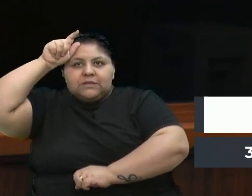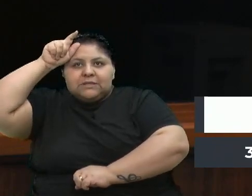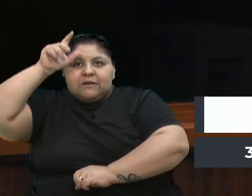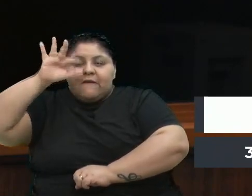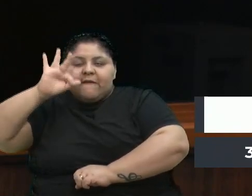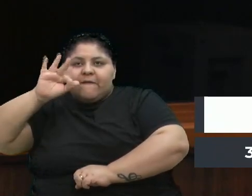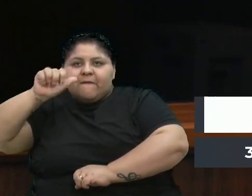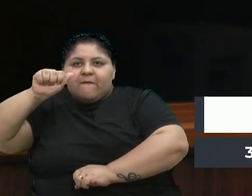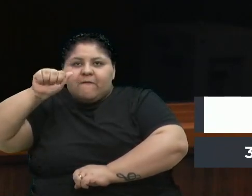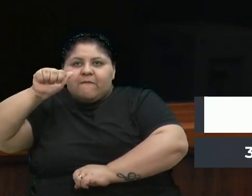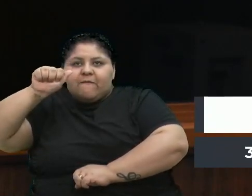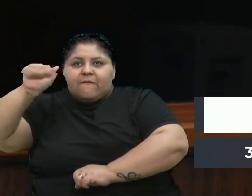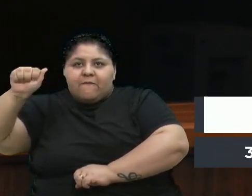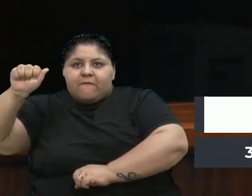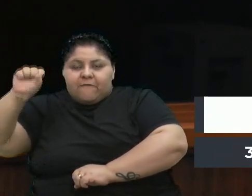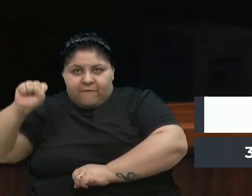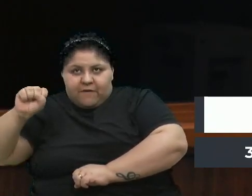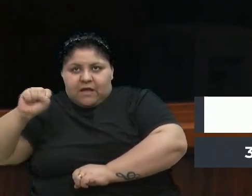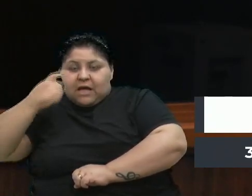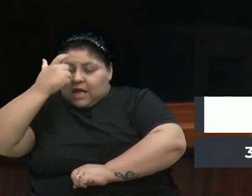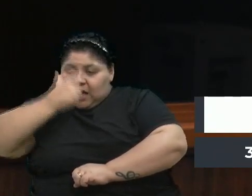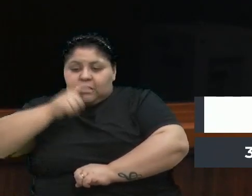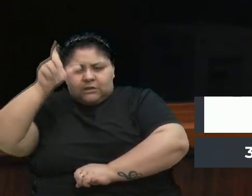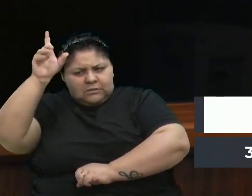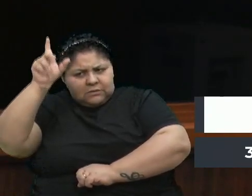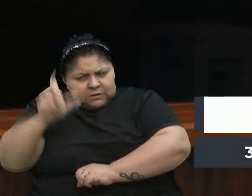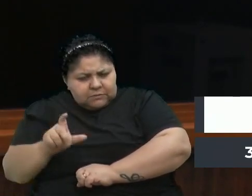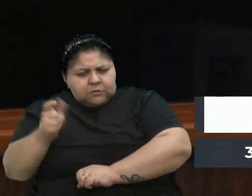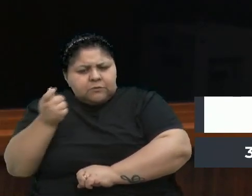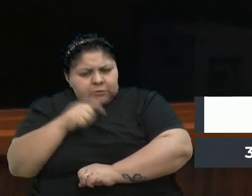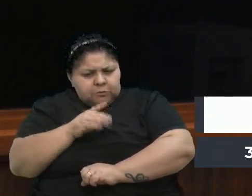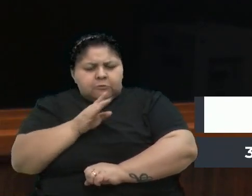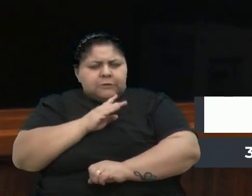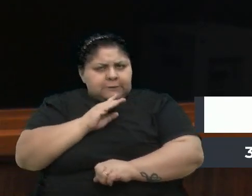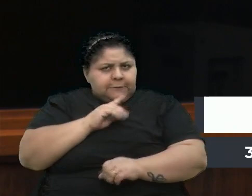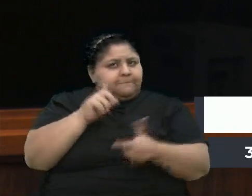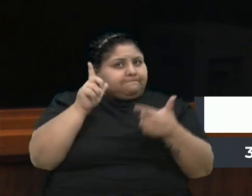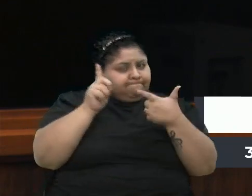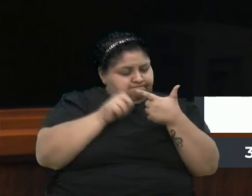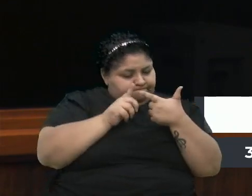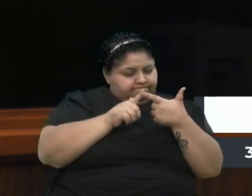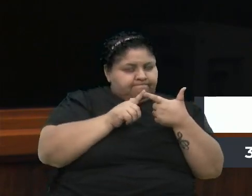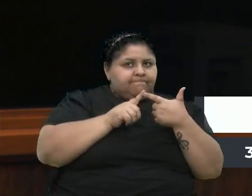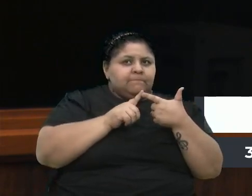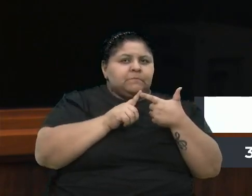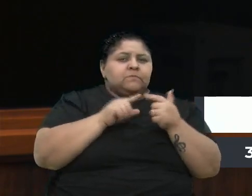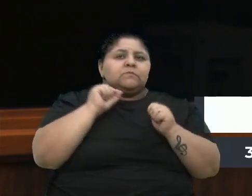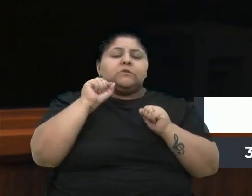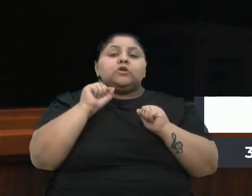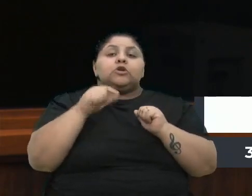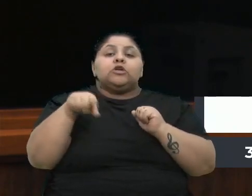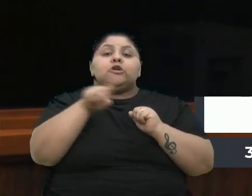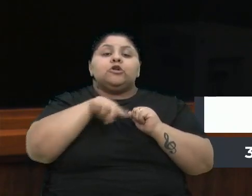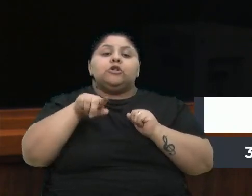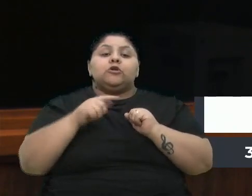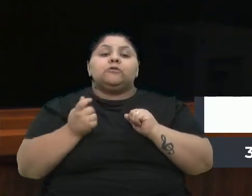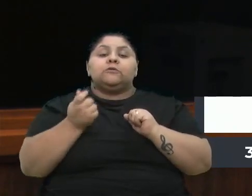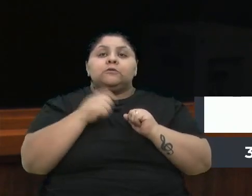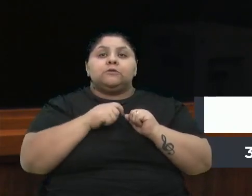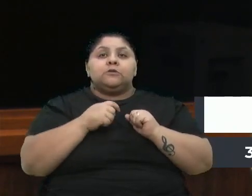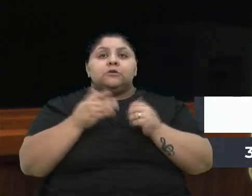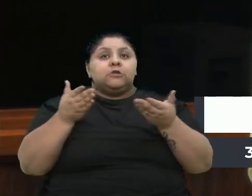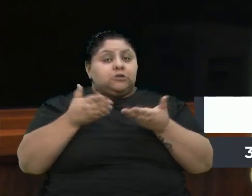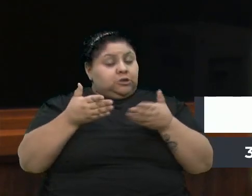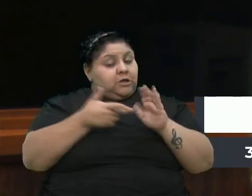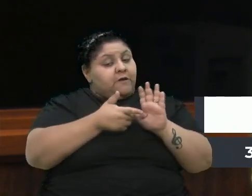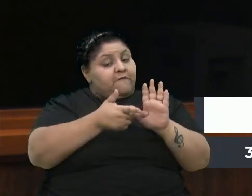que as pessoas precisam conhecer. Segundo lugar, o que nós precisamos? Eu já expus